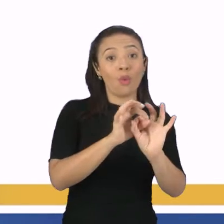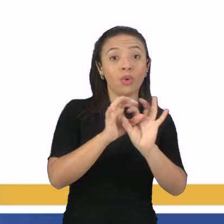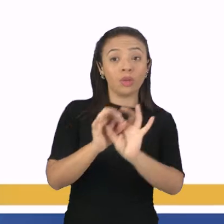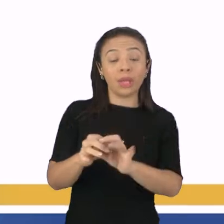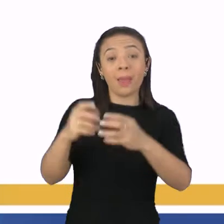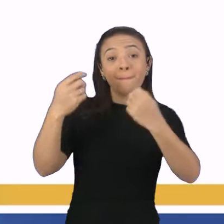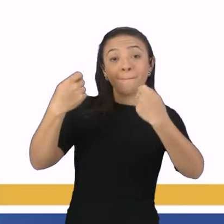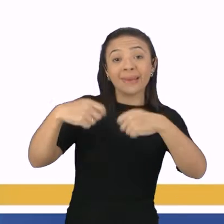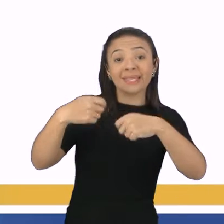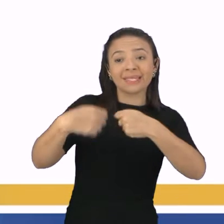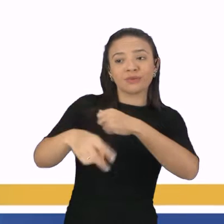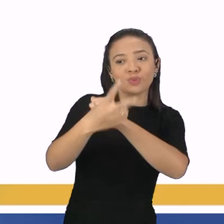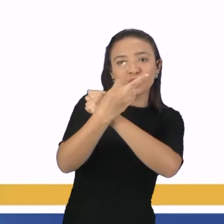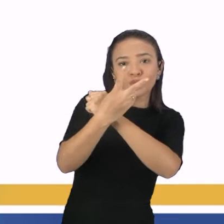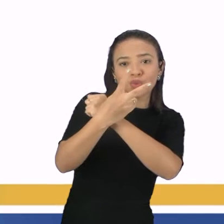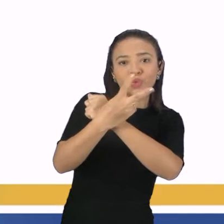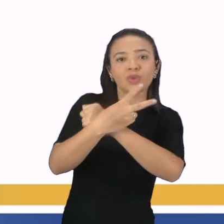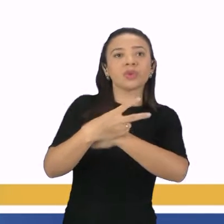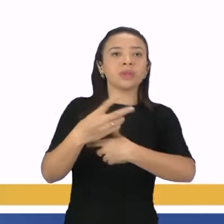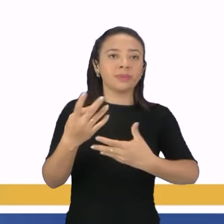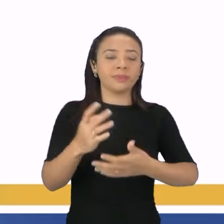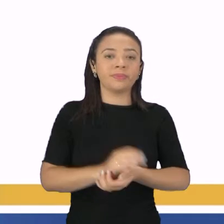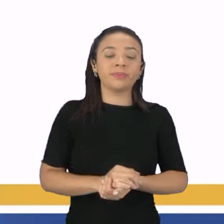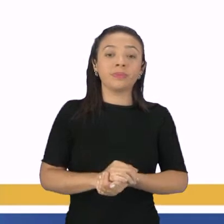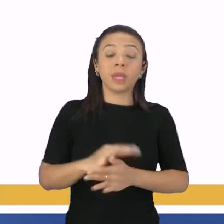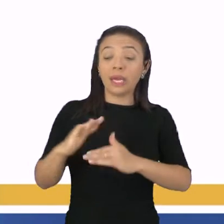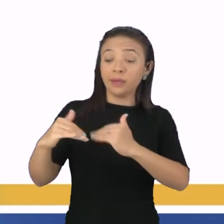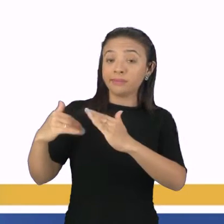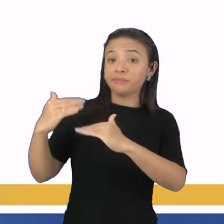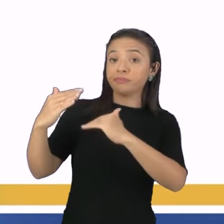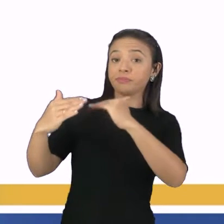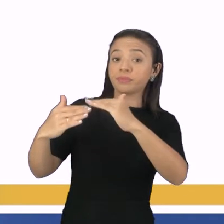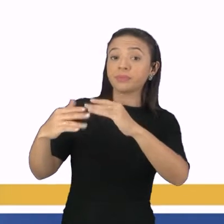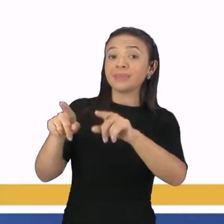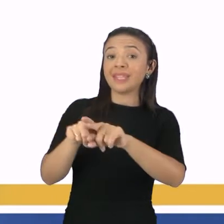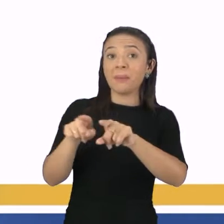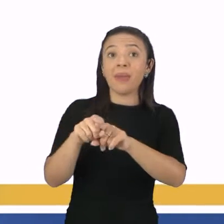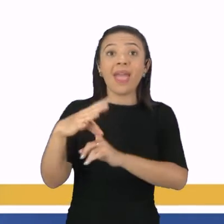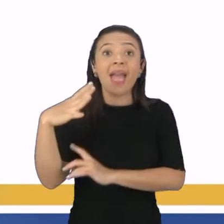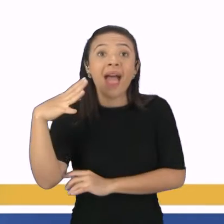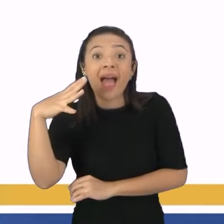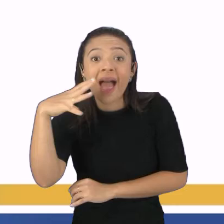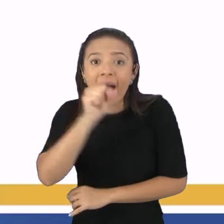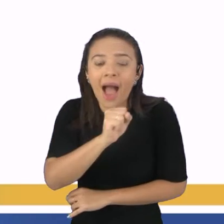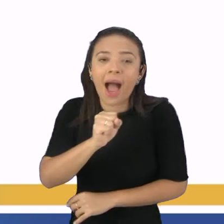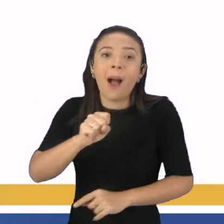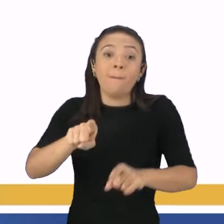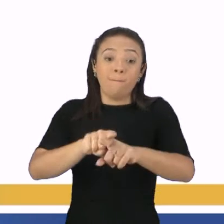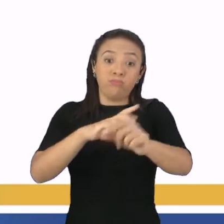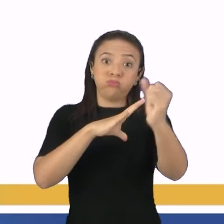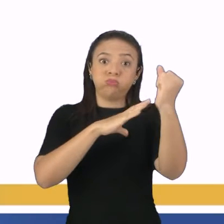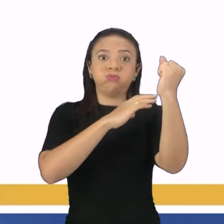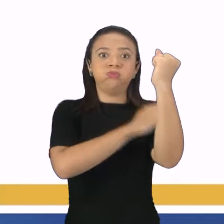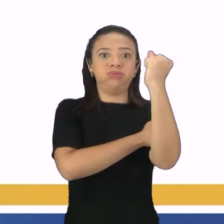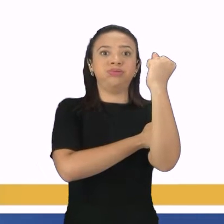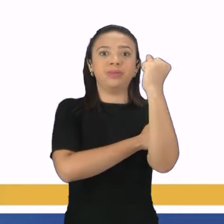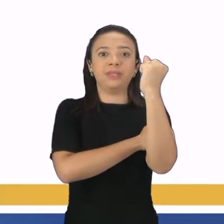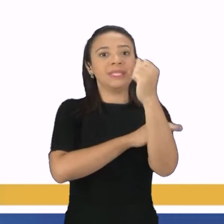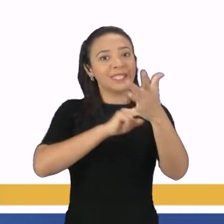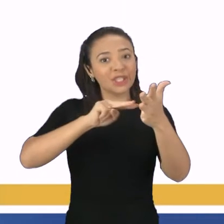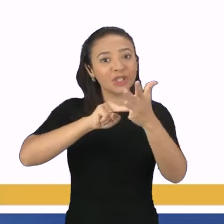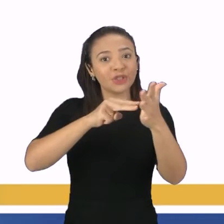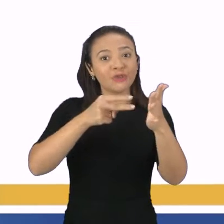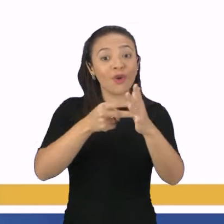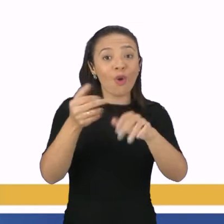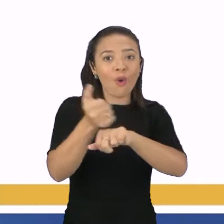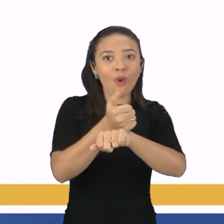que nesse processo evolutivo e agilidade, destreza e força, né, eram qualidades